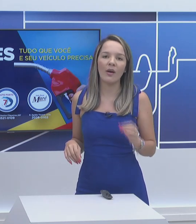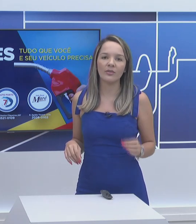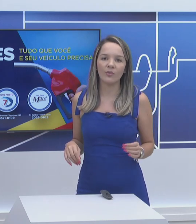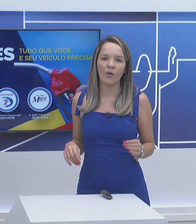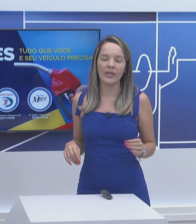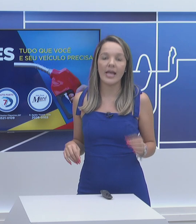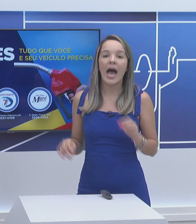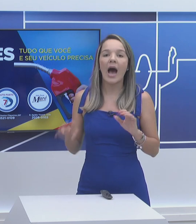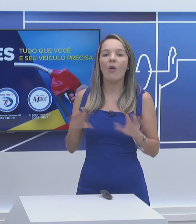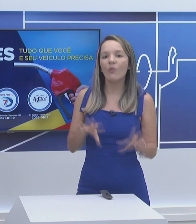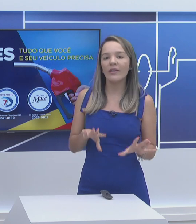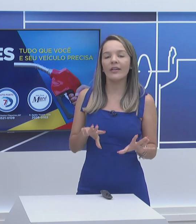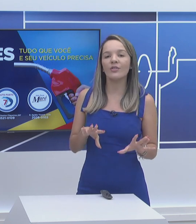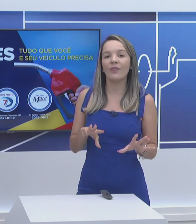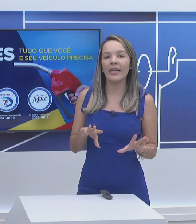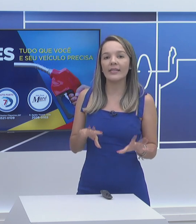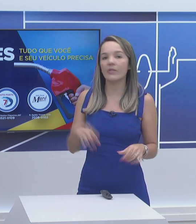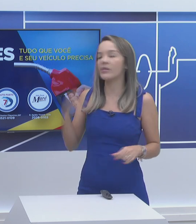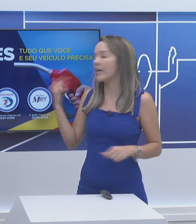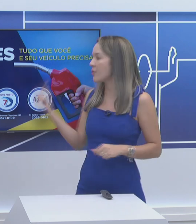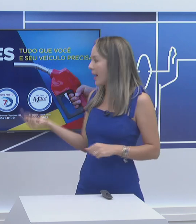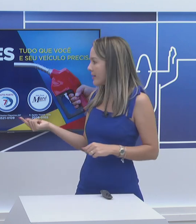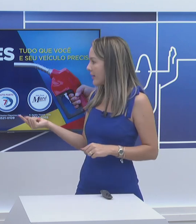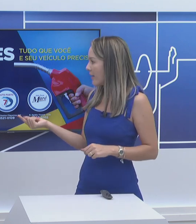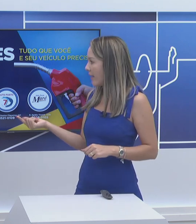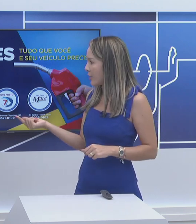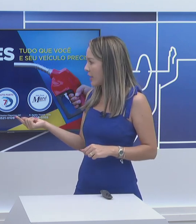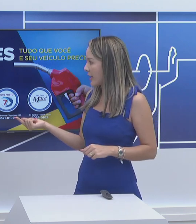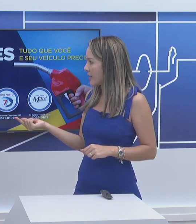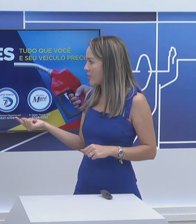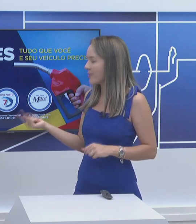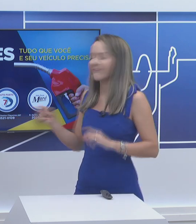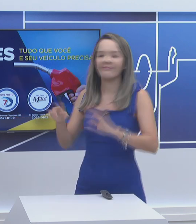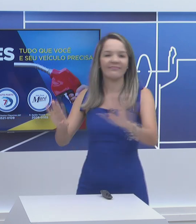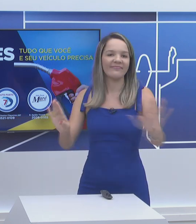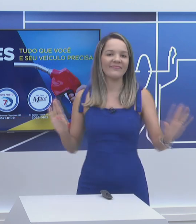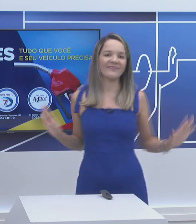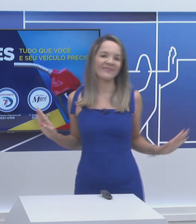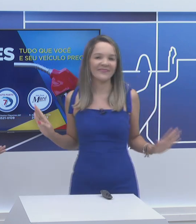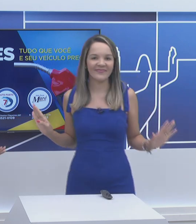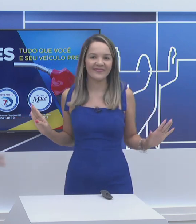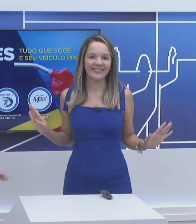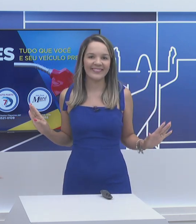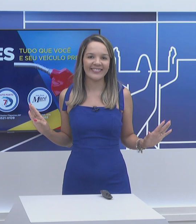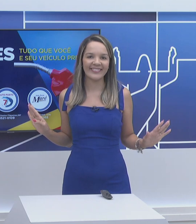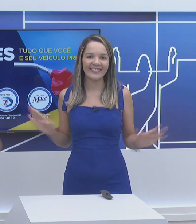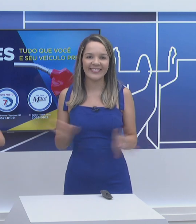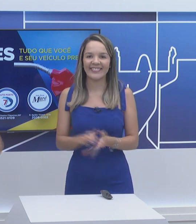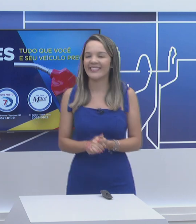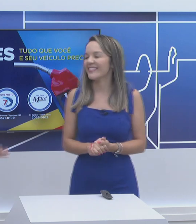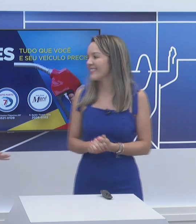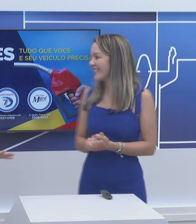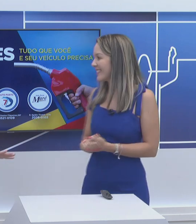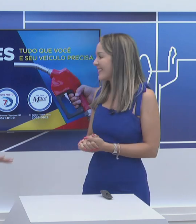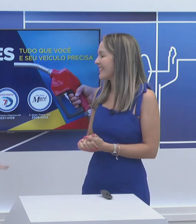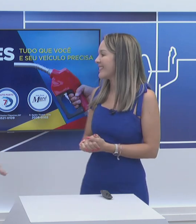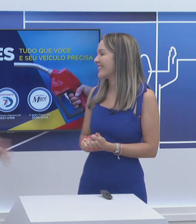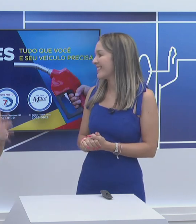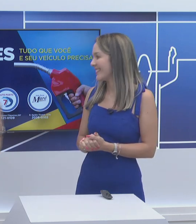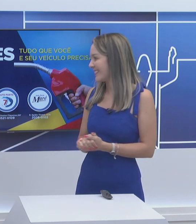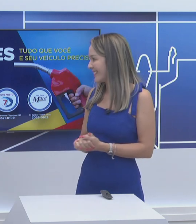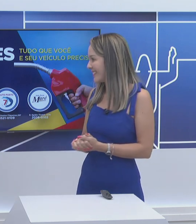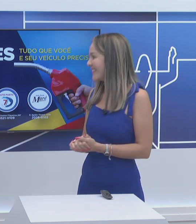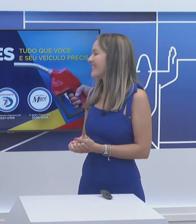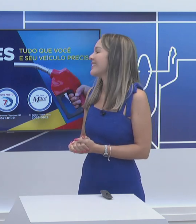24 horas. Todos. A única diferença é que os 7 mares têm lavagem, exatamente, é isso? Exatamente, a única diferença. Agora, todos os 4 postos